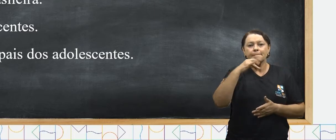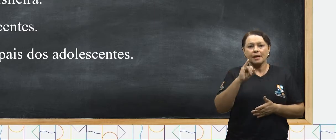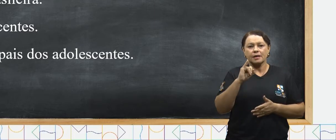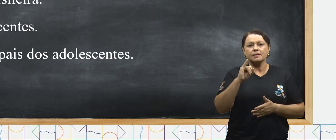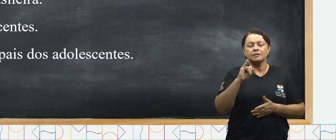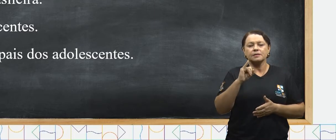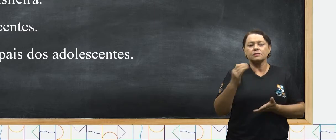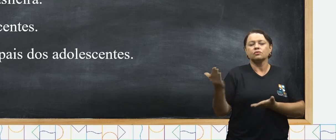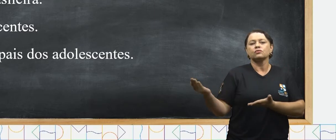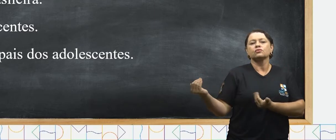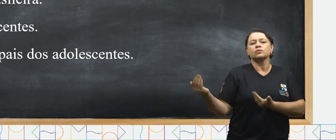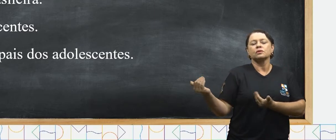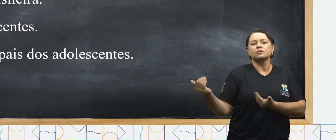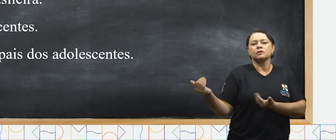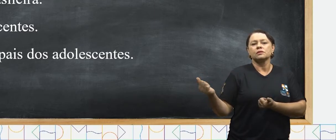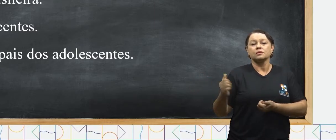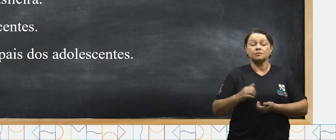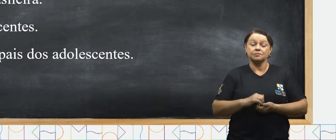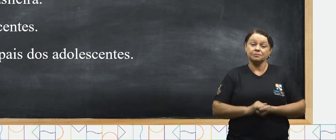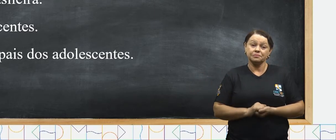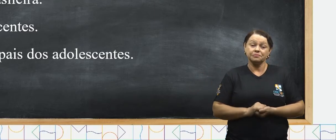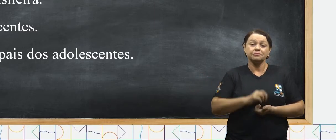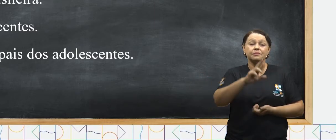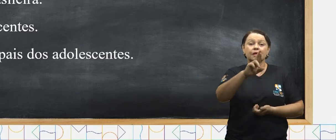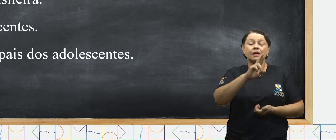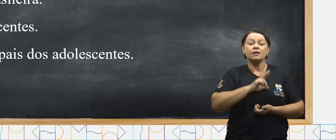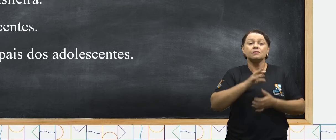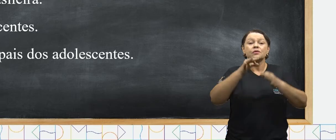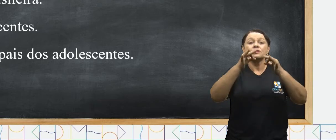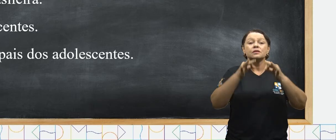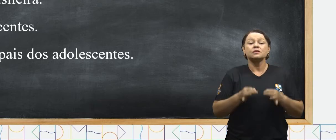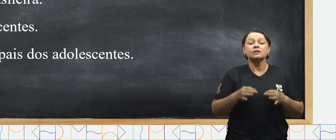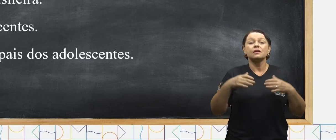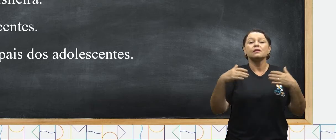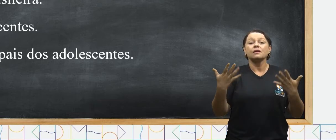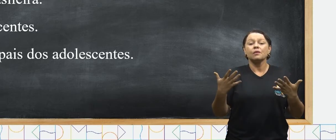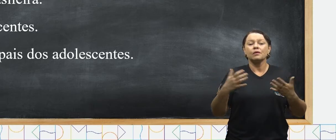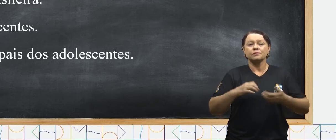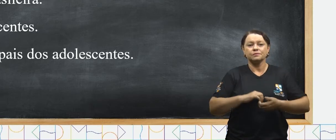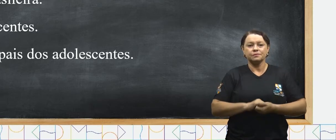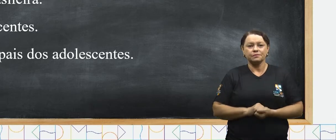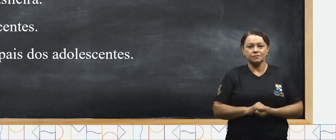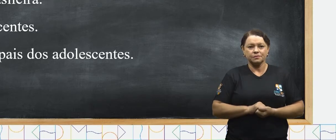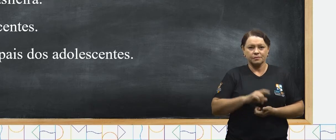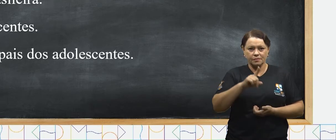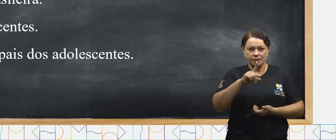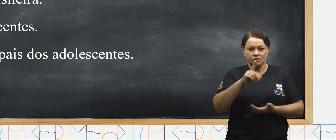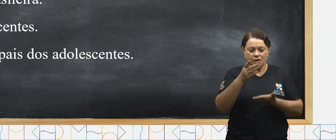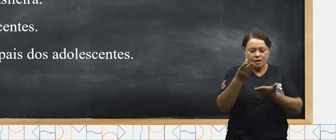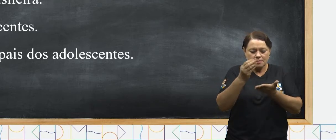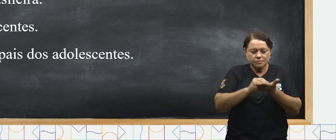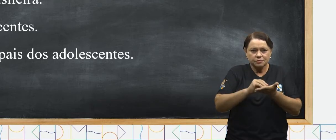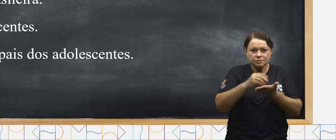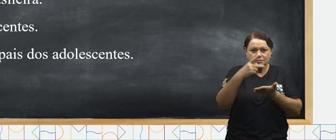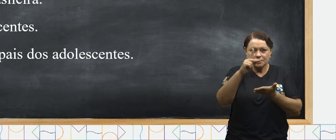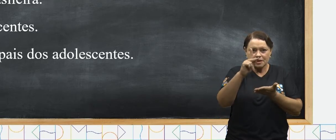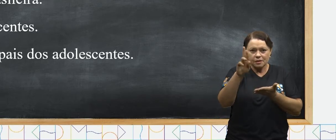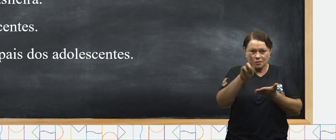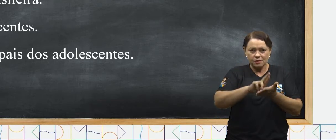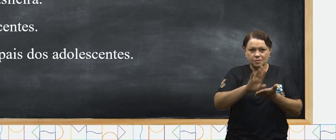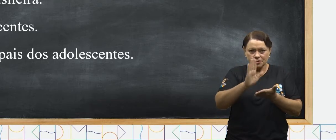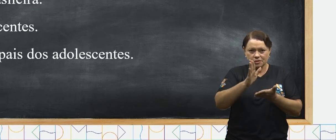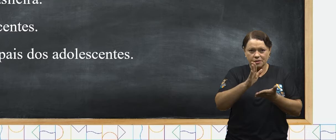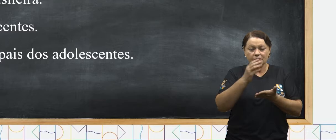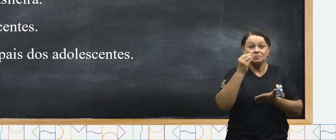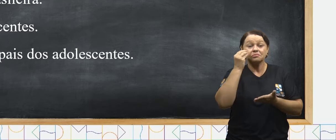exclusivamente aos pais dos adolescentes? Qual a resposta correta? Você já anotou a sua resposta, aluno